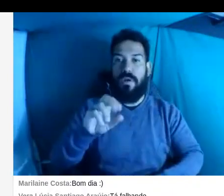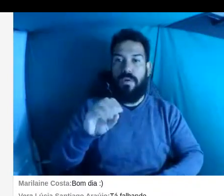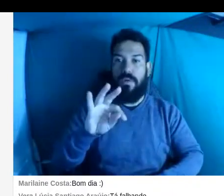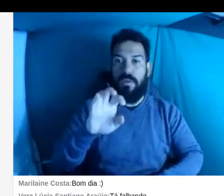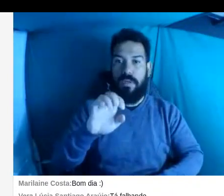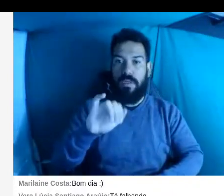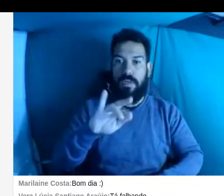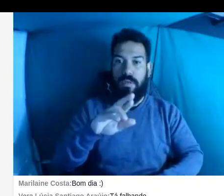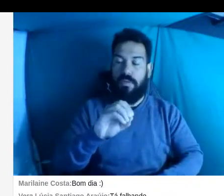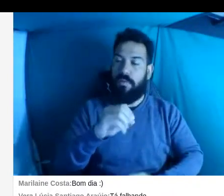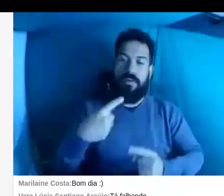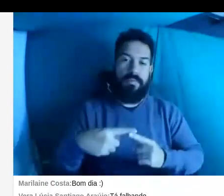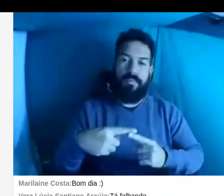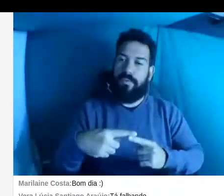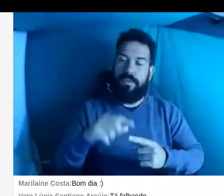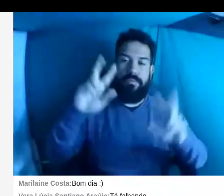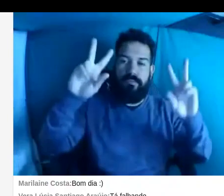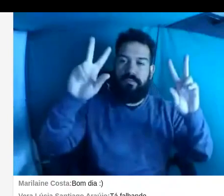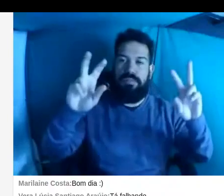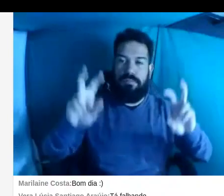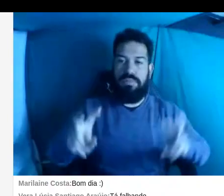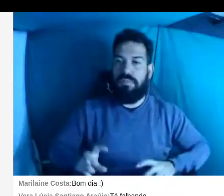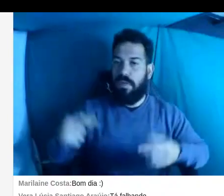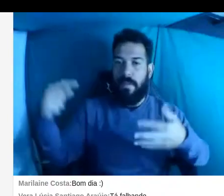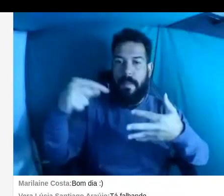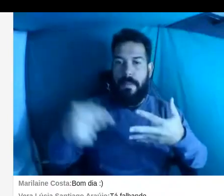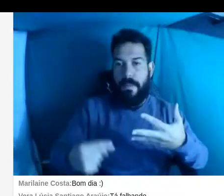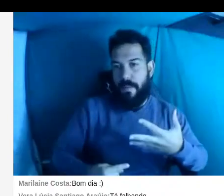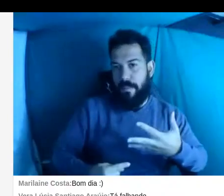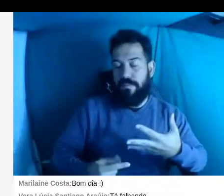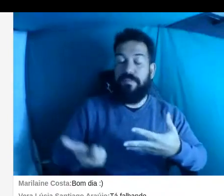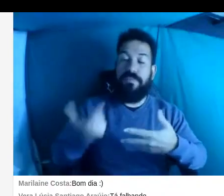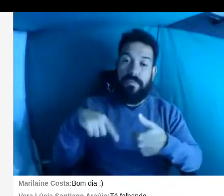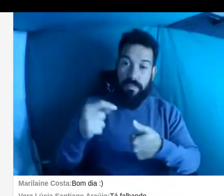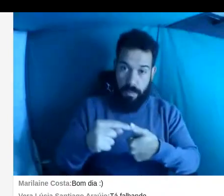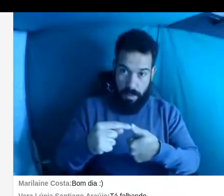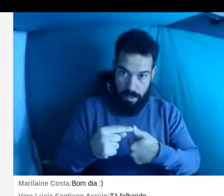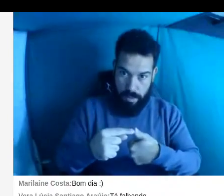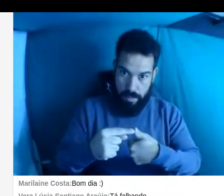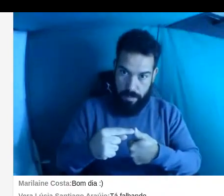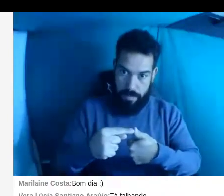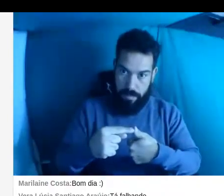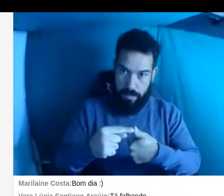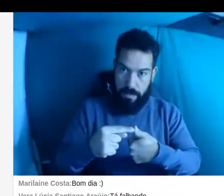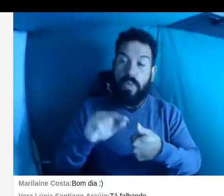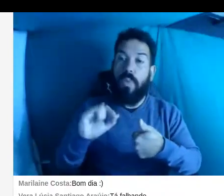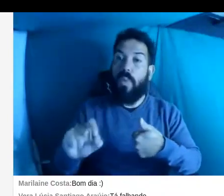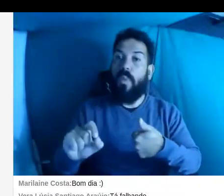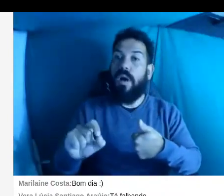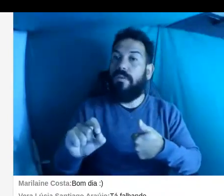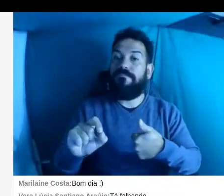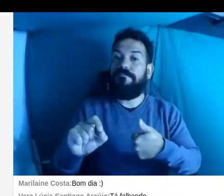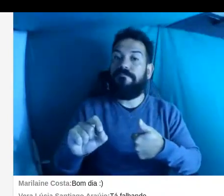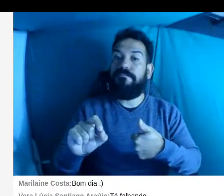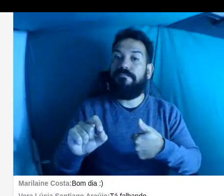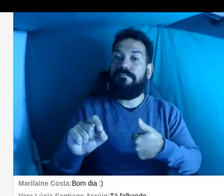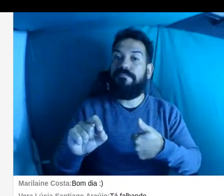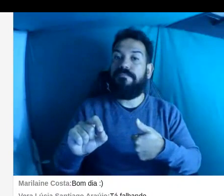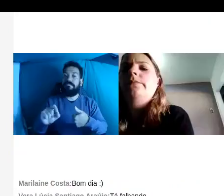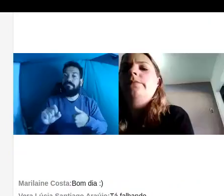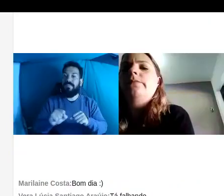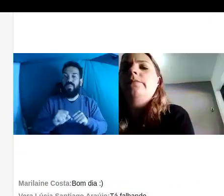por uma série de questões, dentre elas, a impossibilidade de